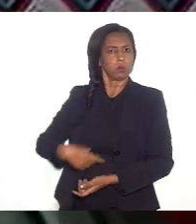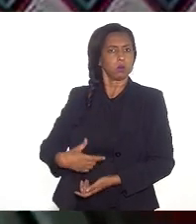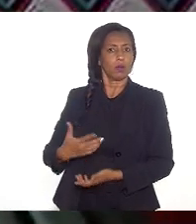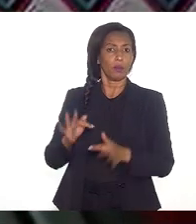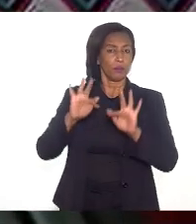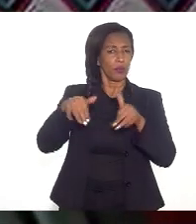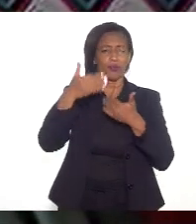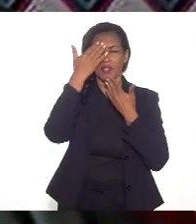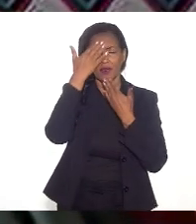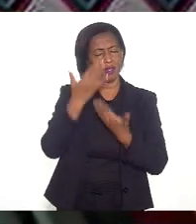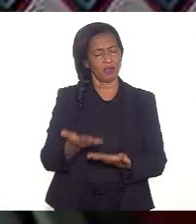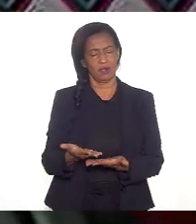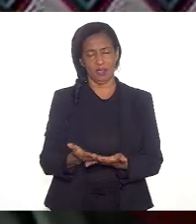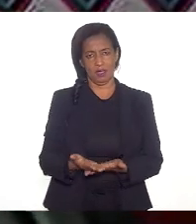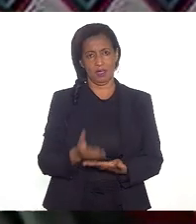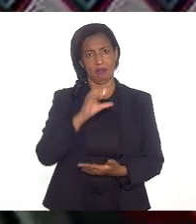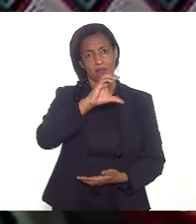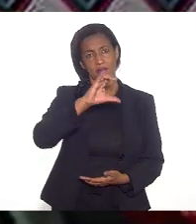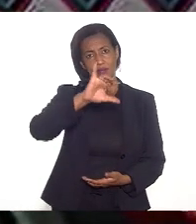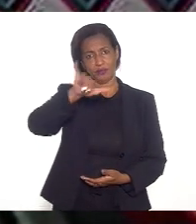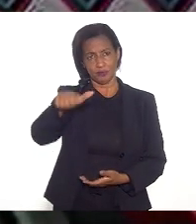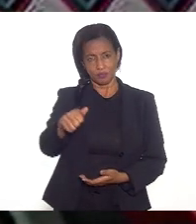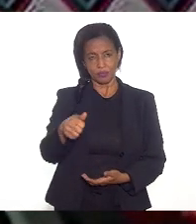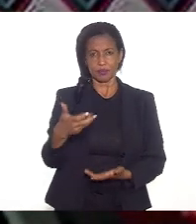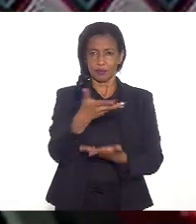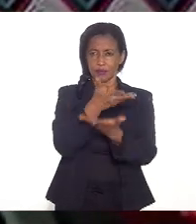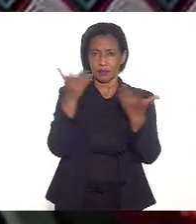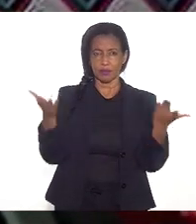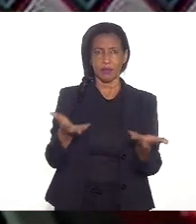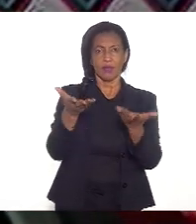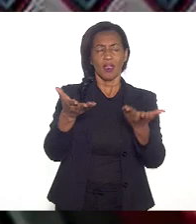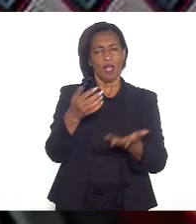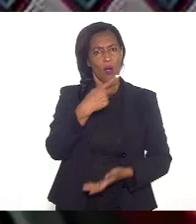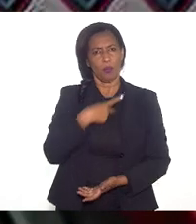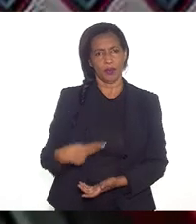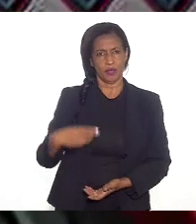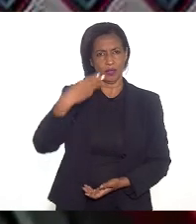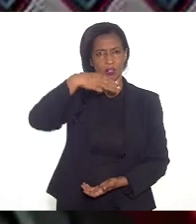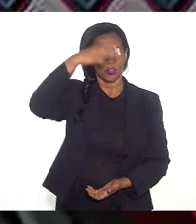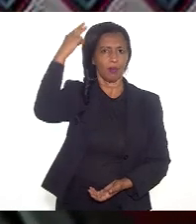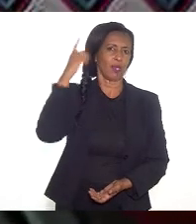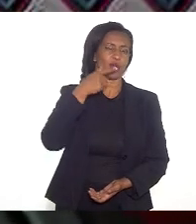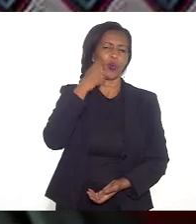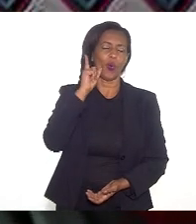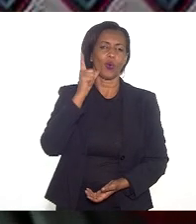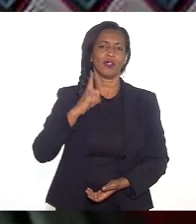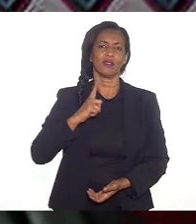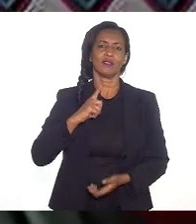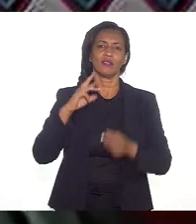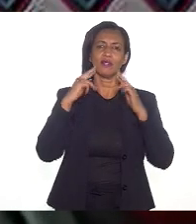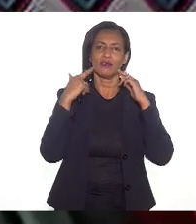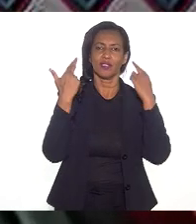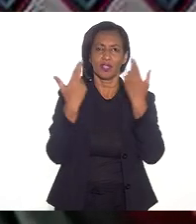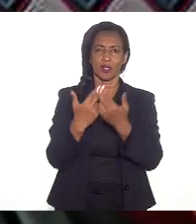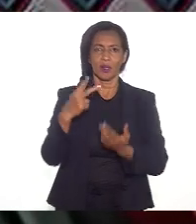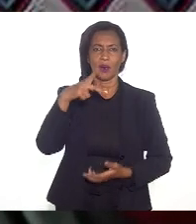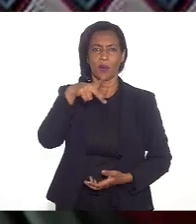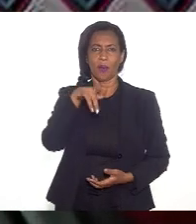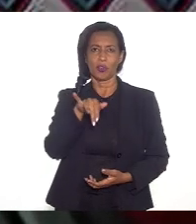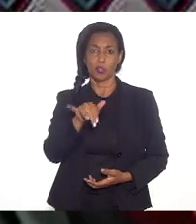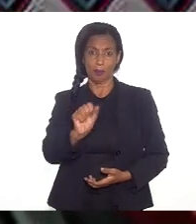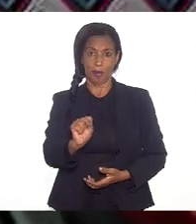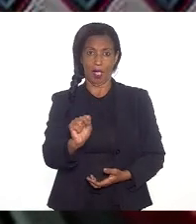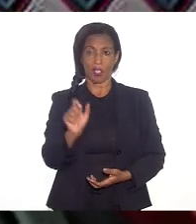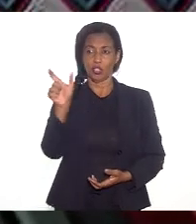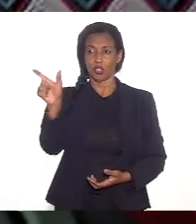fim, agradecer à CCJ, a esse colegiado, ao presidente Márcio Pacheco. Ontem eu tive uma reunião com os pais do João Pedro,